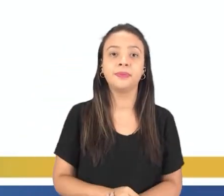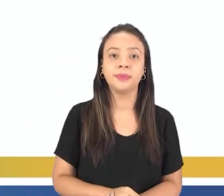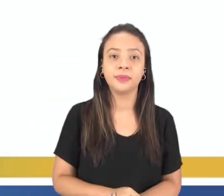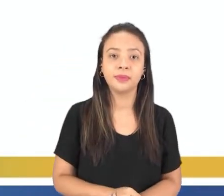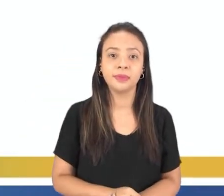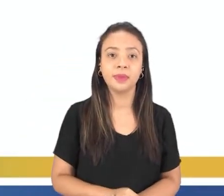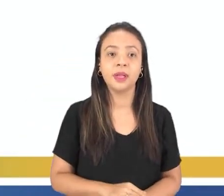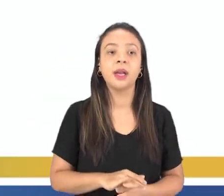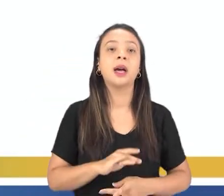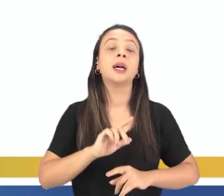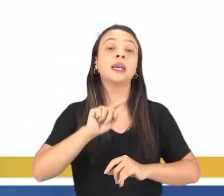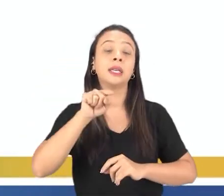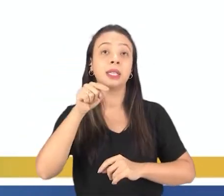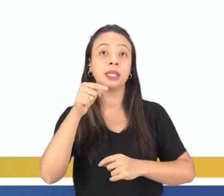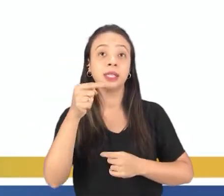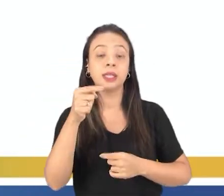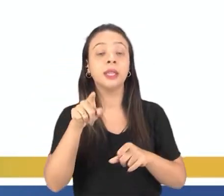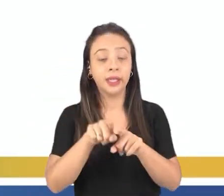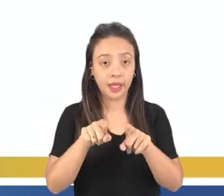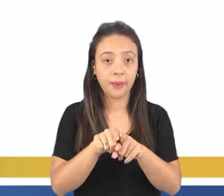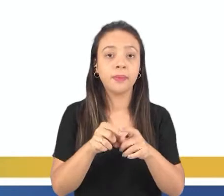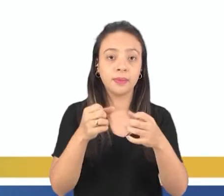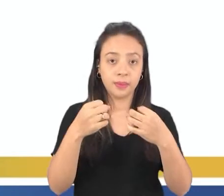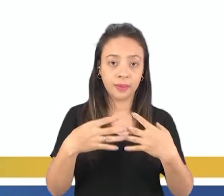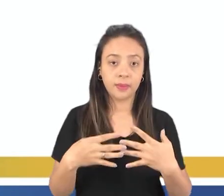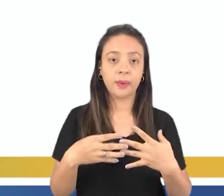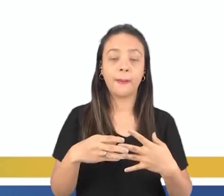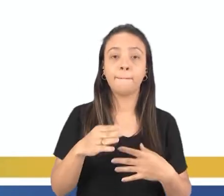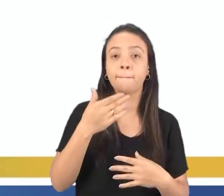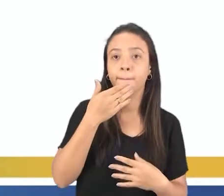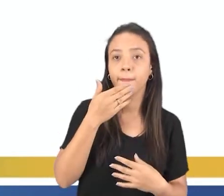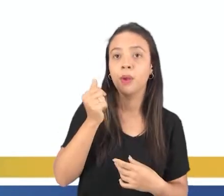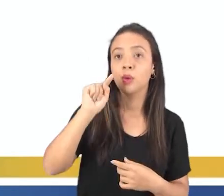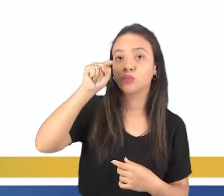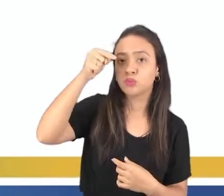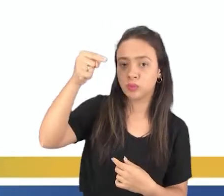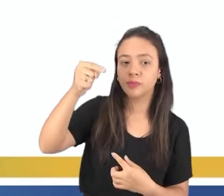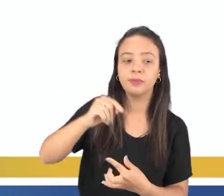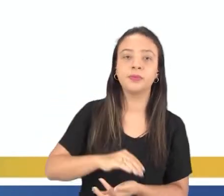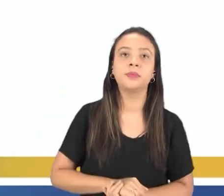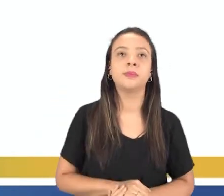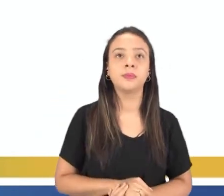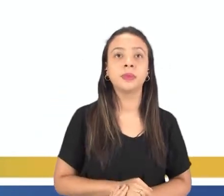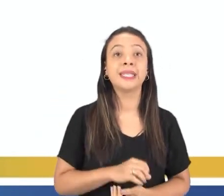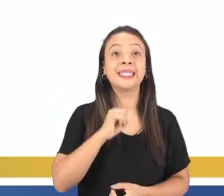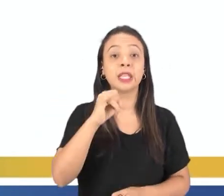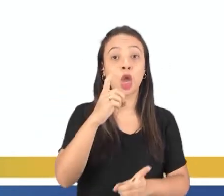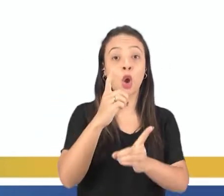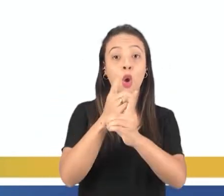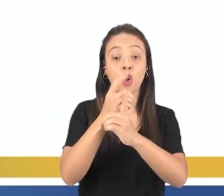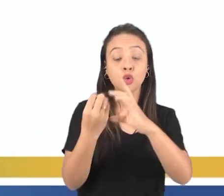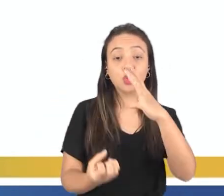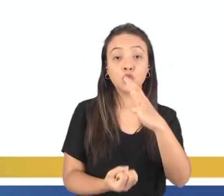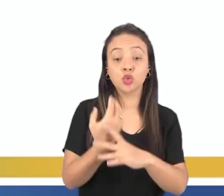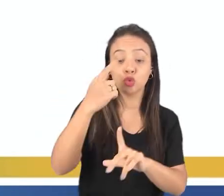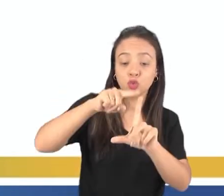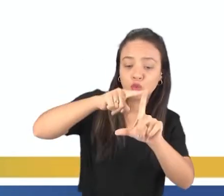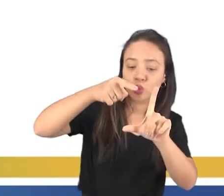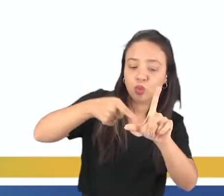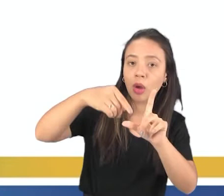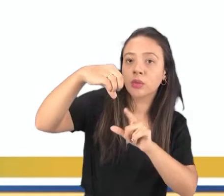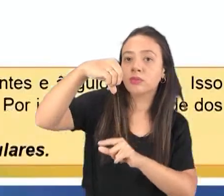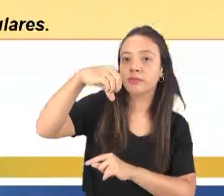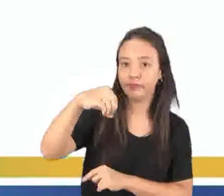frente vocês vão chamar de diagonal maior e diagonal menor. E quando se tocam, formam ângulos de 90 graus. Muito